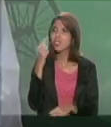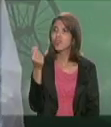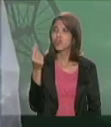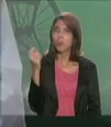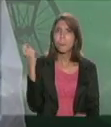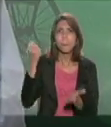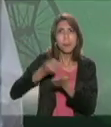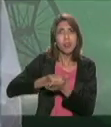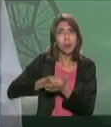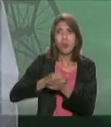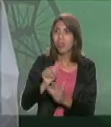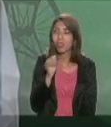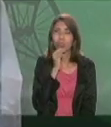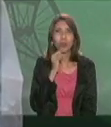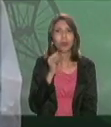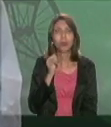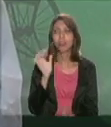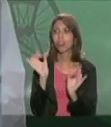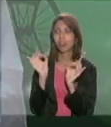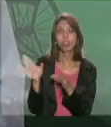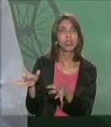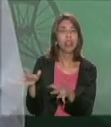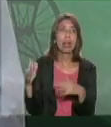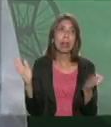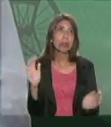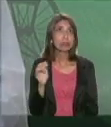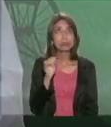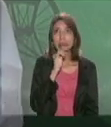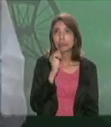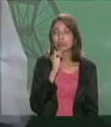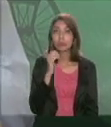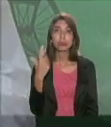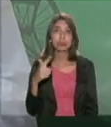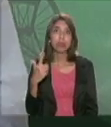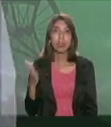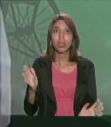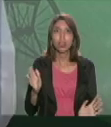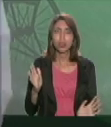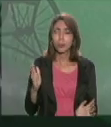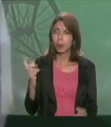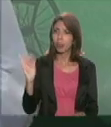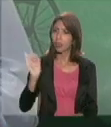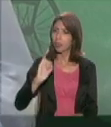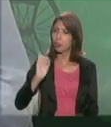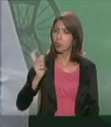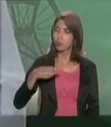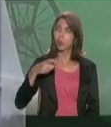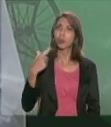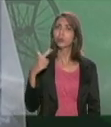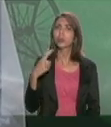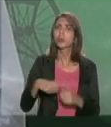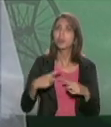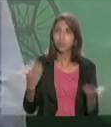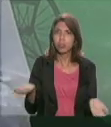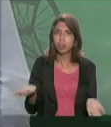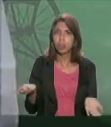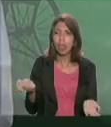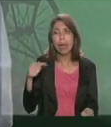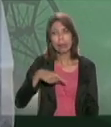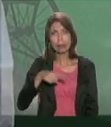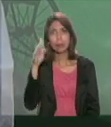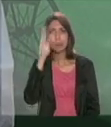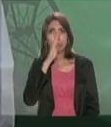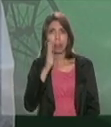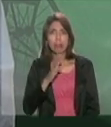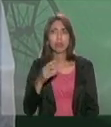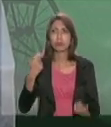que você gastou dinheiro, jogou dinheiro público fora, e aí depois vem, não tem cobrança de imposto. Por que não tem cobrança de imposto para a FIFA? Aí